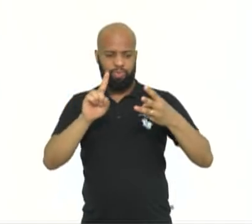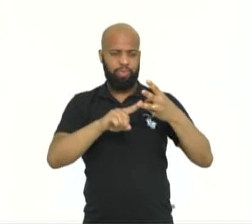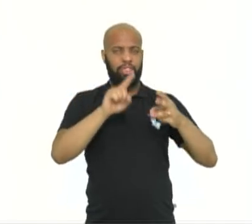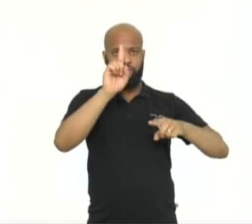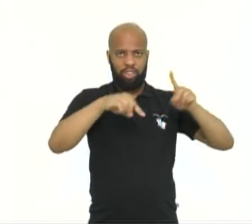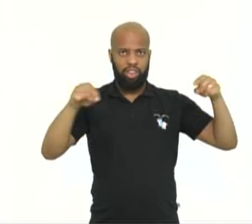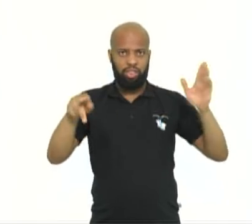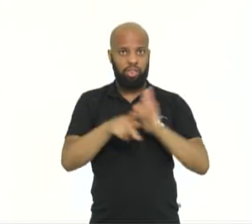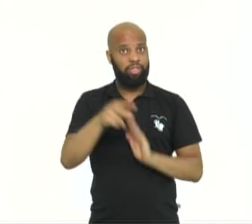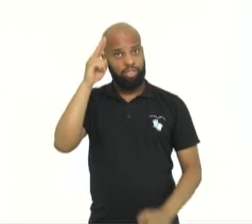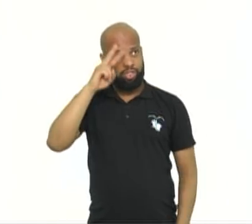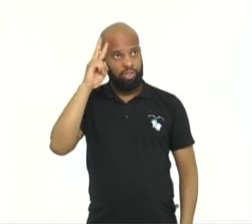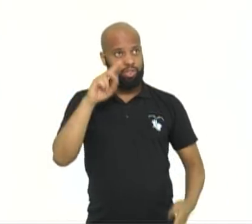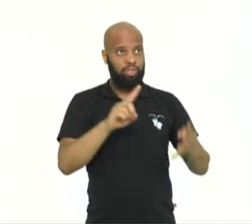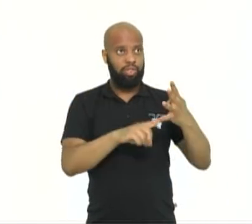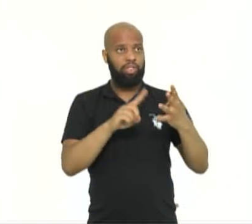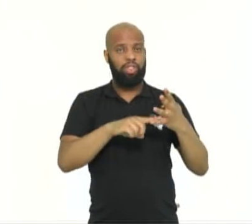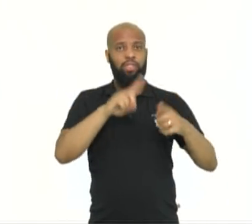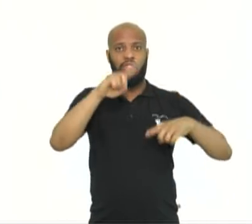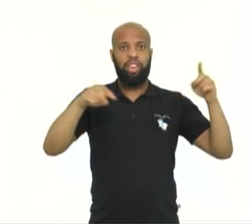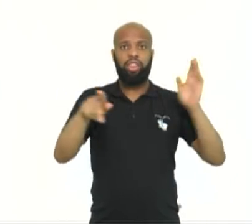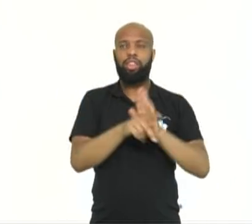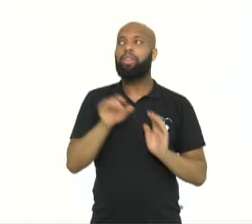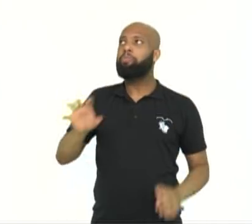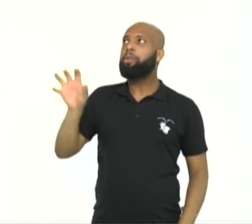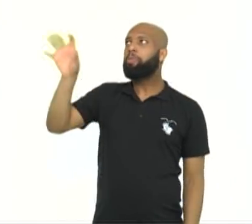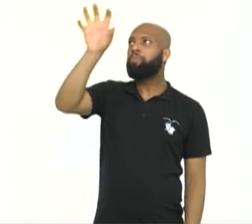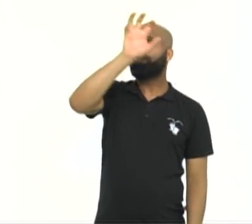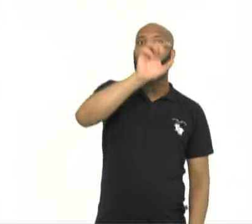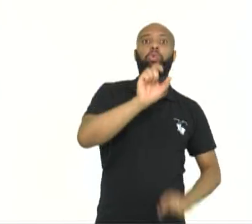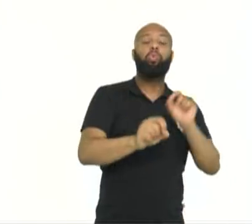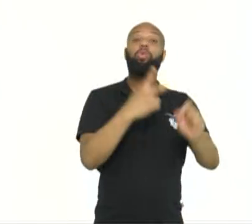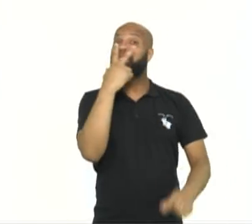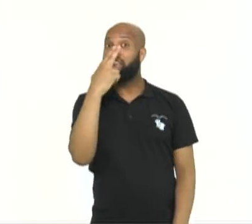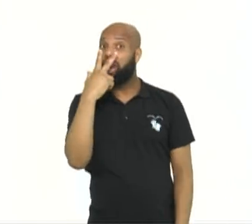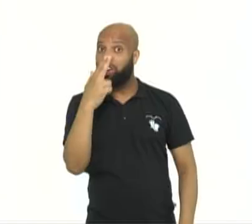variação histórica ou foi a variação regional? E aí?